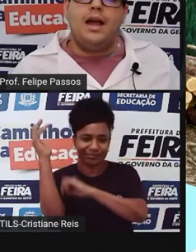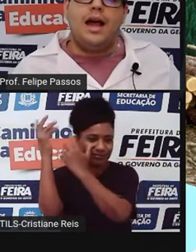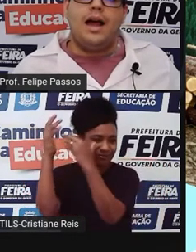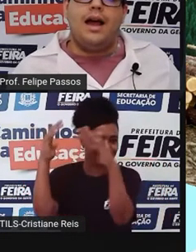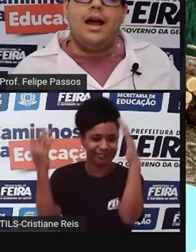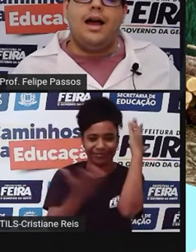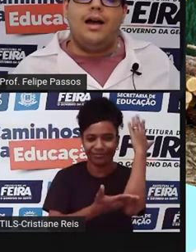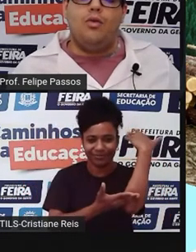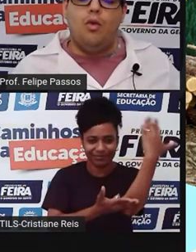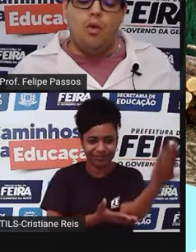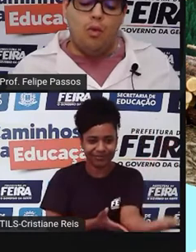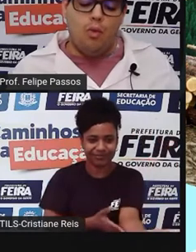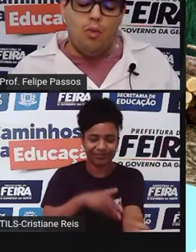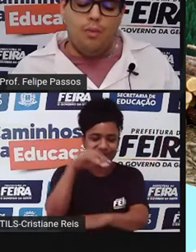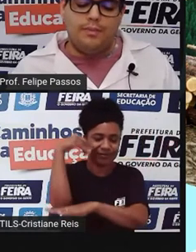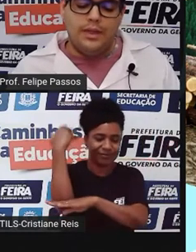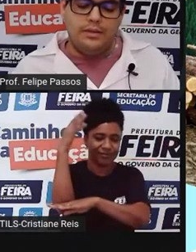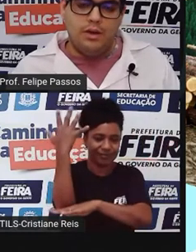né?